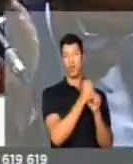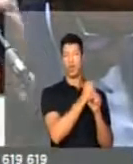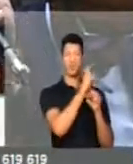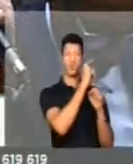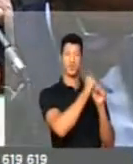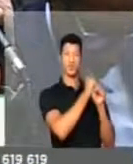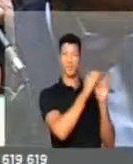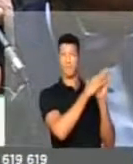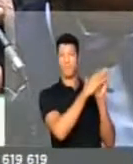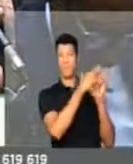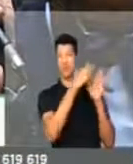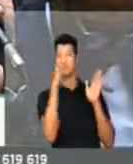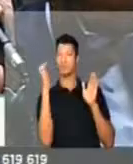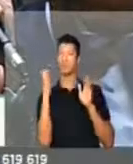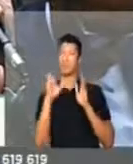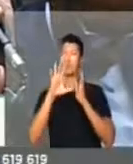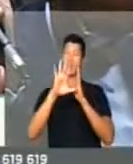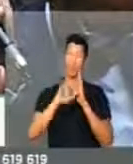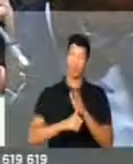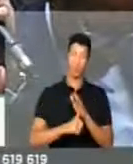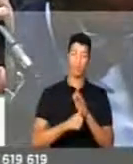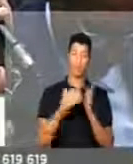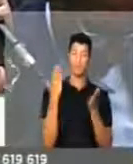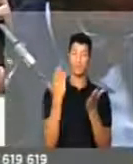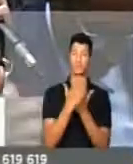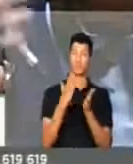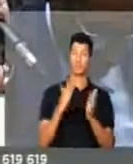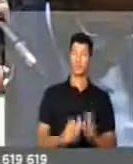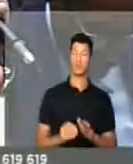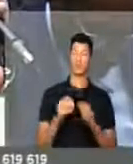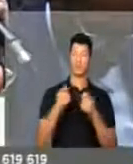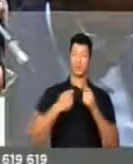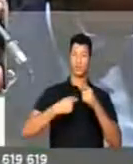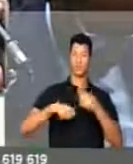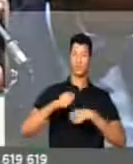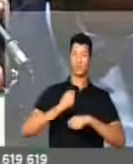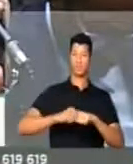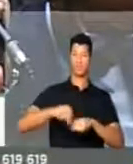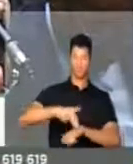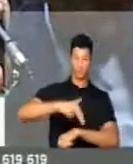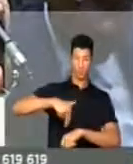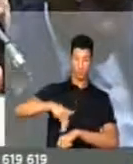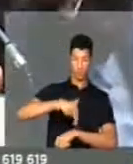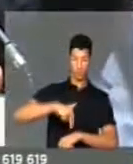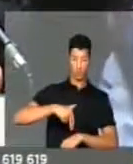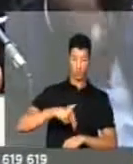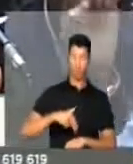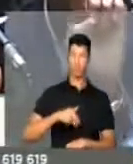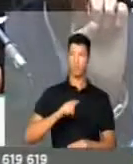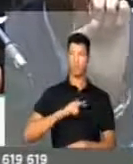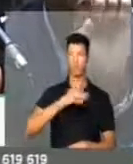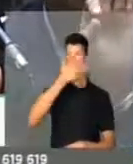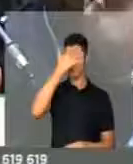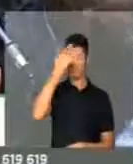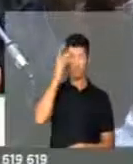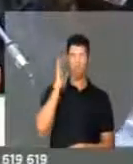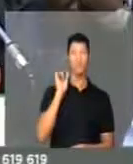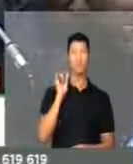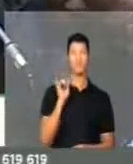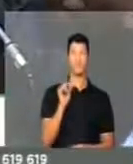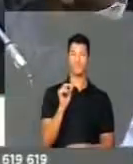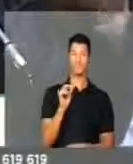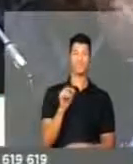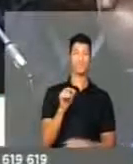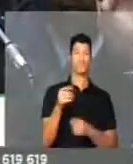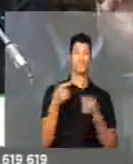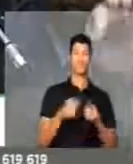4, 5 anos. Ladruagem. Acabar com a economia da nação. Tem gente que